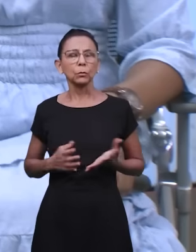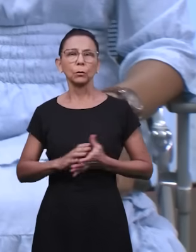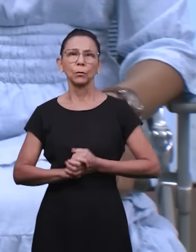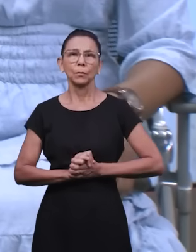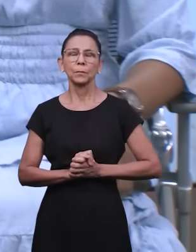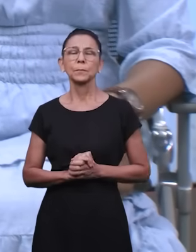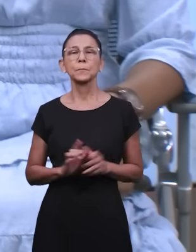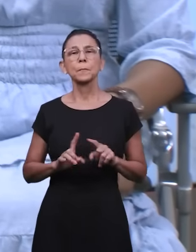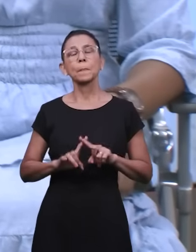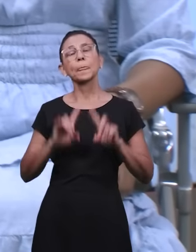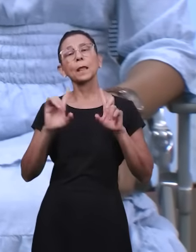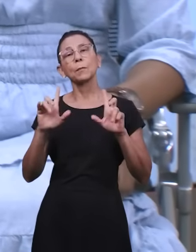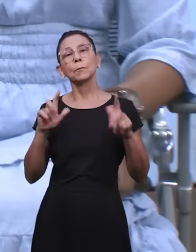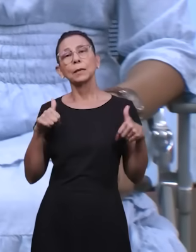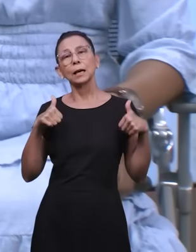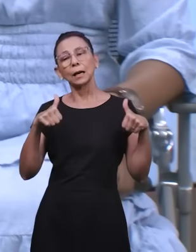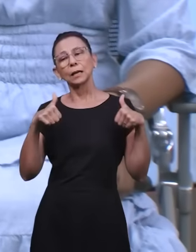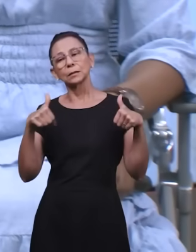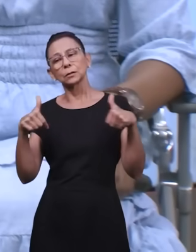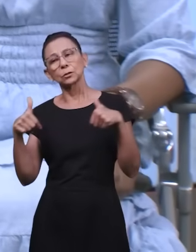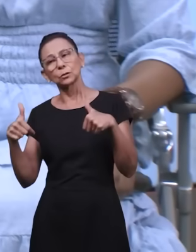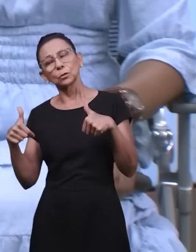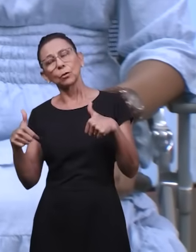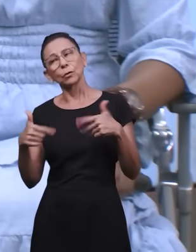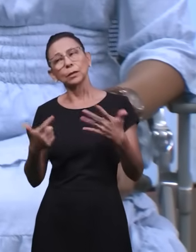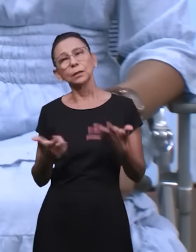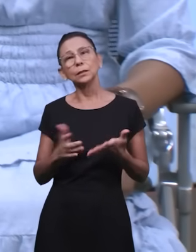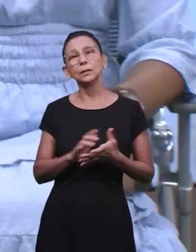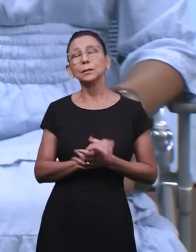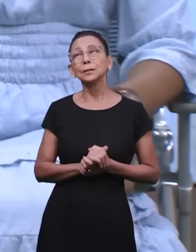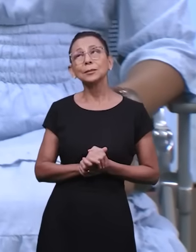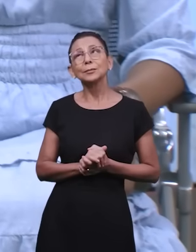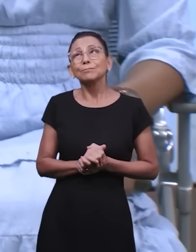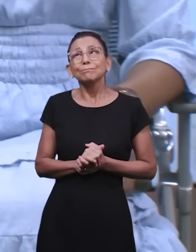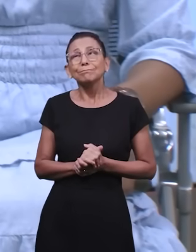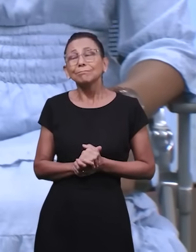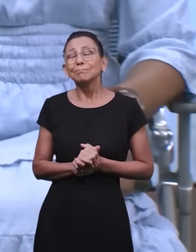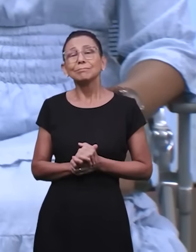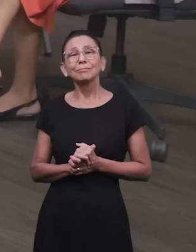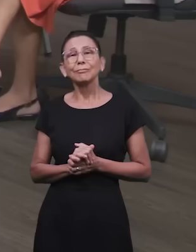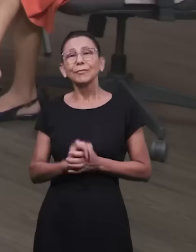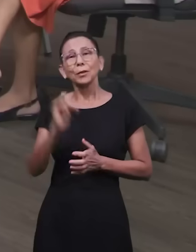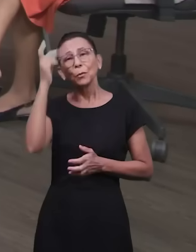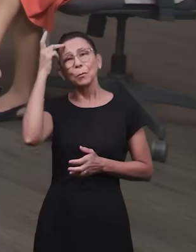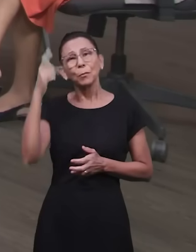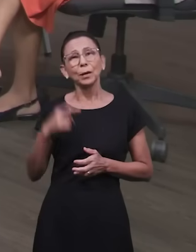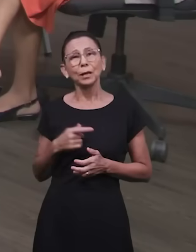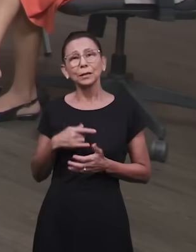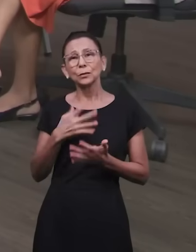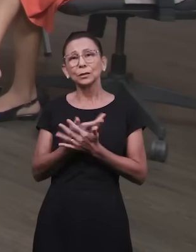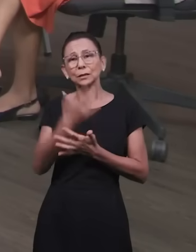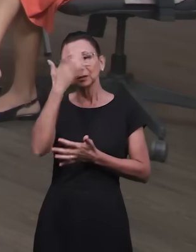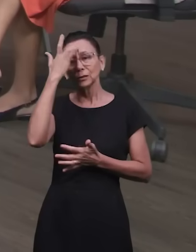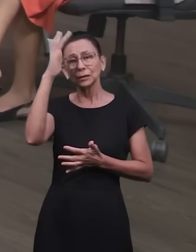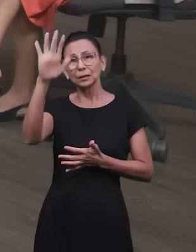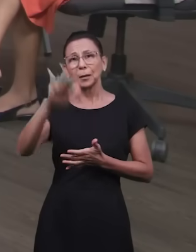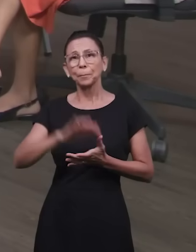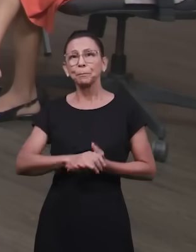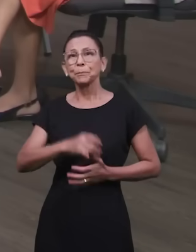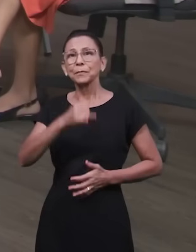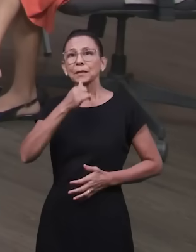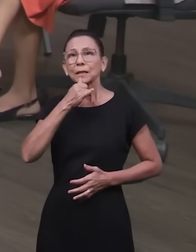um evento como perigo, às vezes estão para além da consciência dele, ele não sabe o que está acontecendo. Às vezes sabe, por